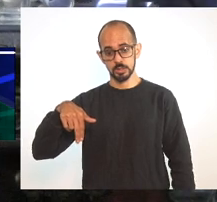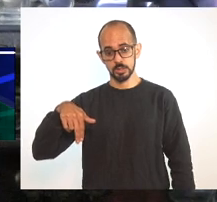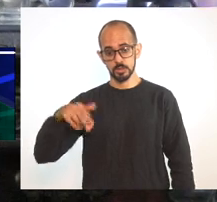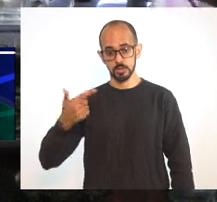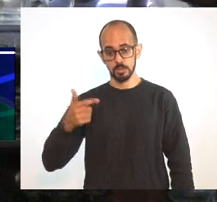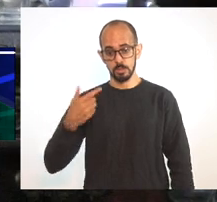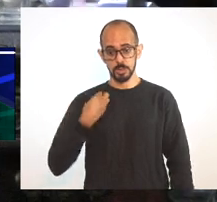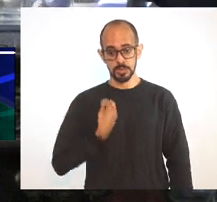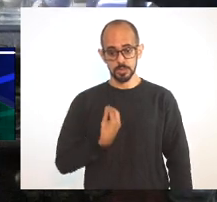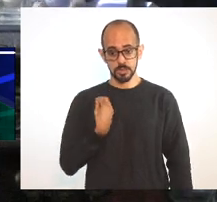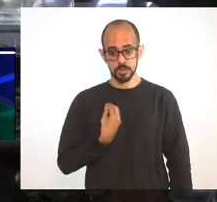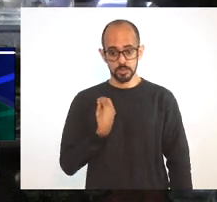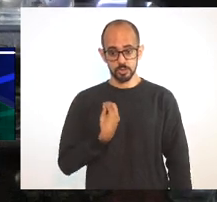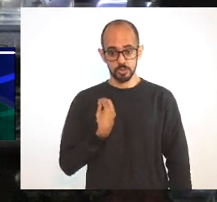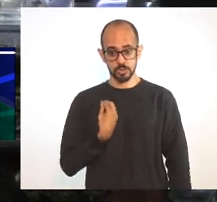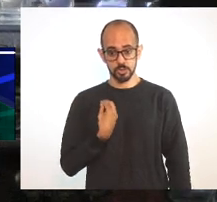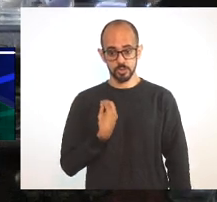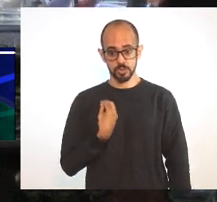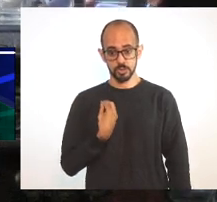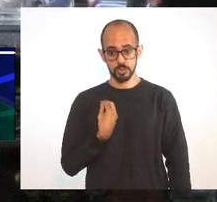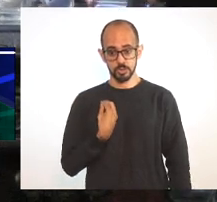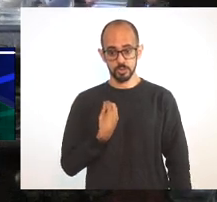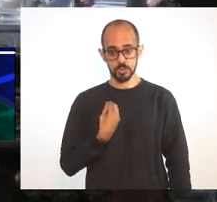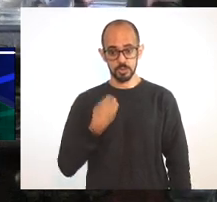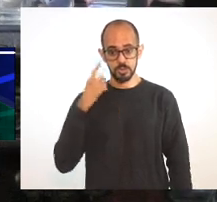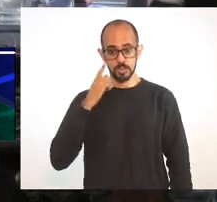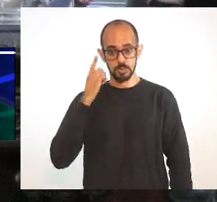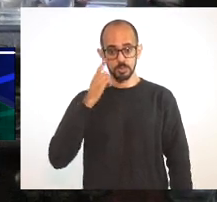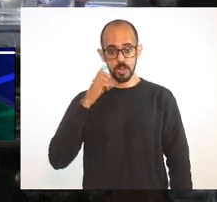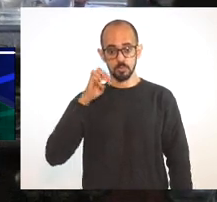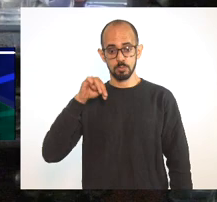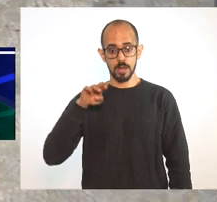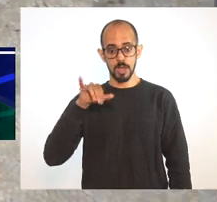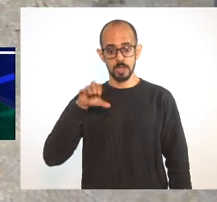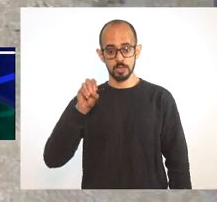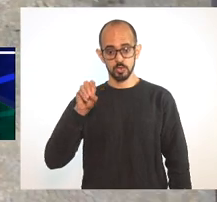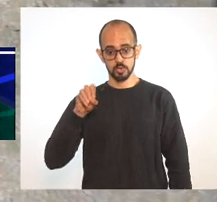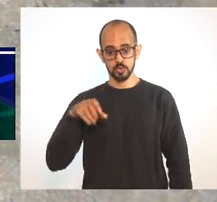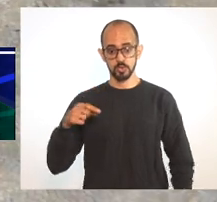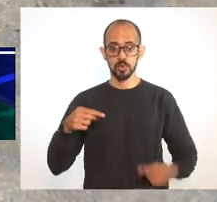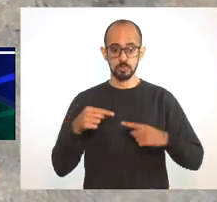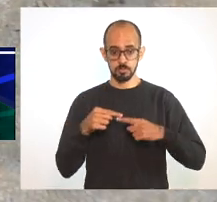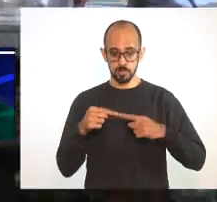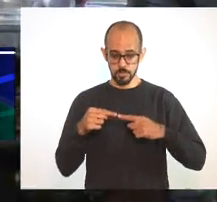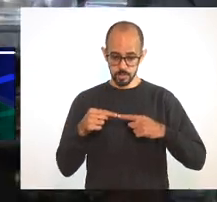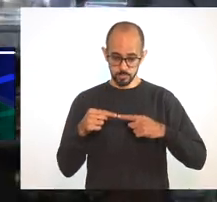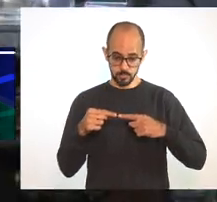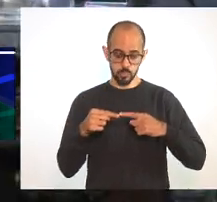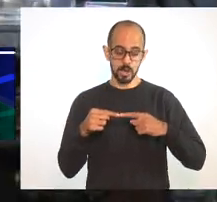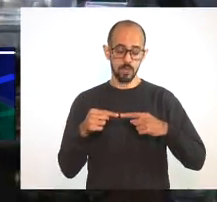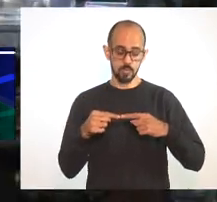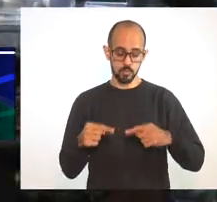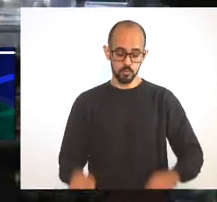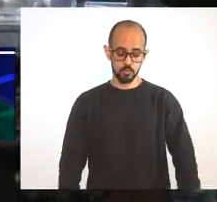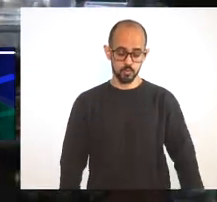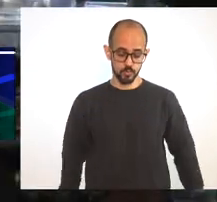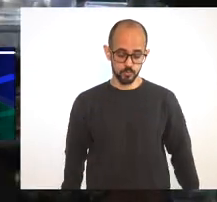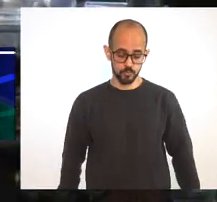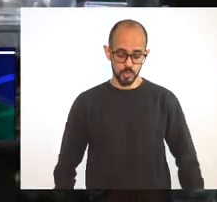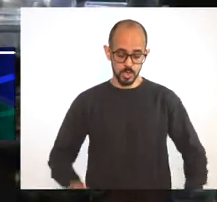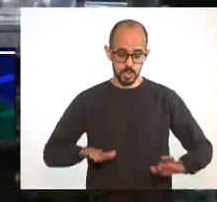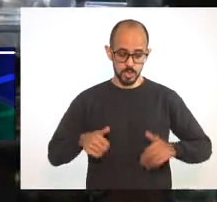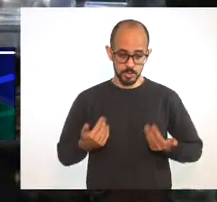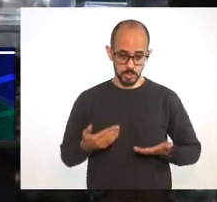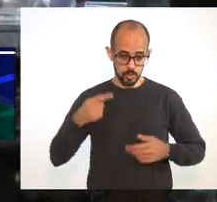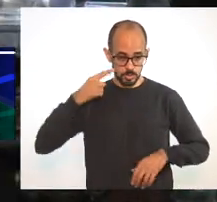Também não está presente à sessão. Deputado Márcio Pacheco. Parecer é favorável, presidente. Bem, na semana